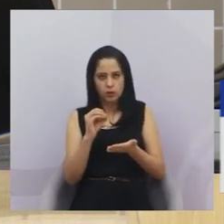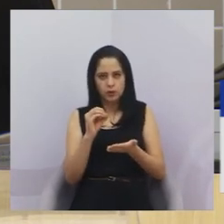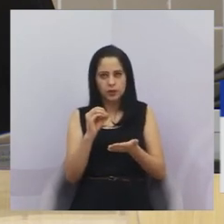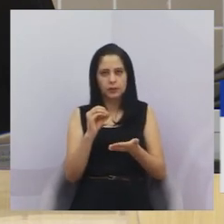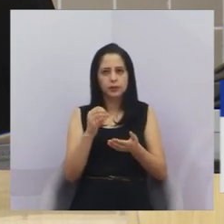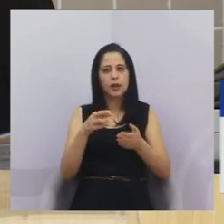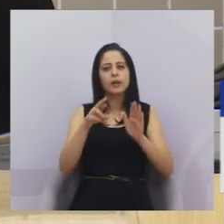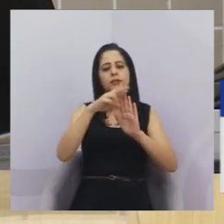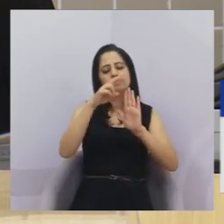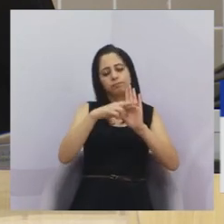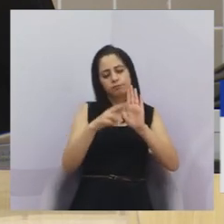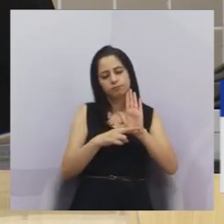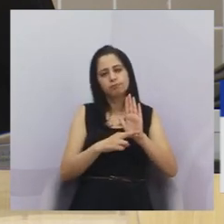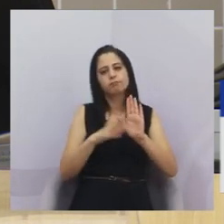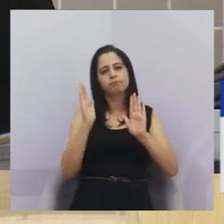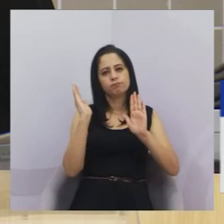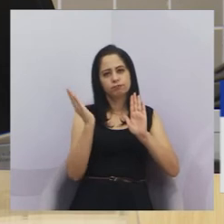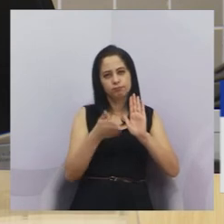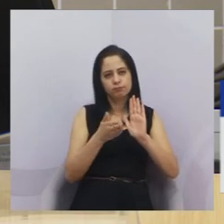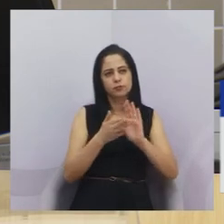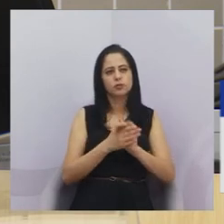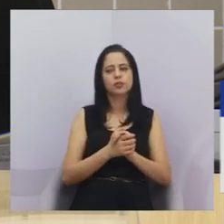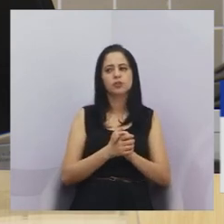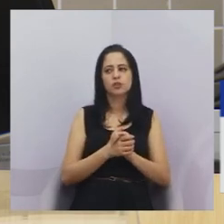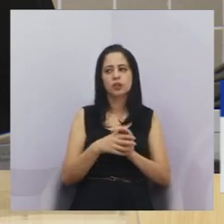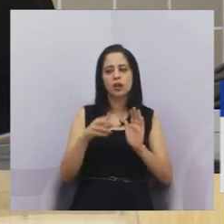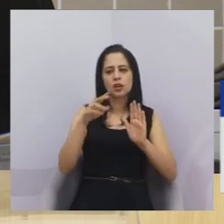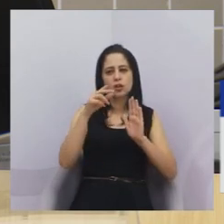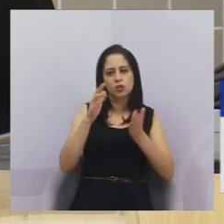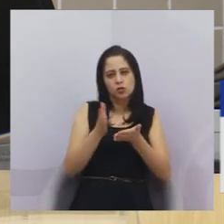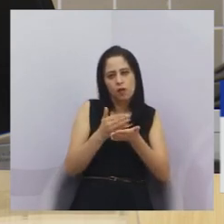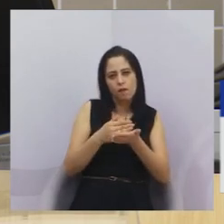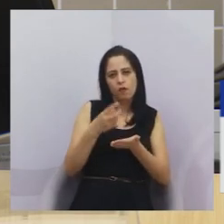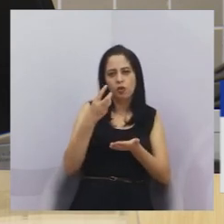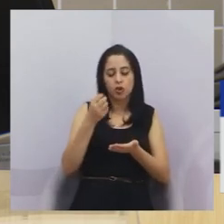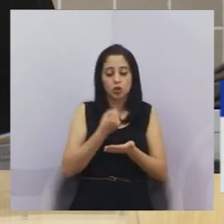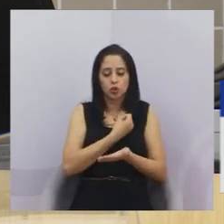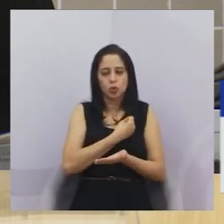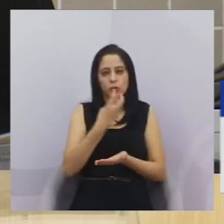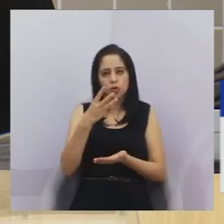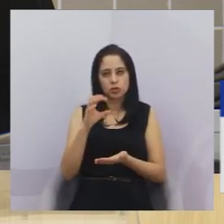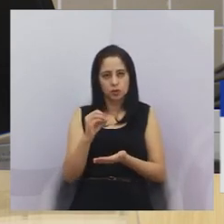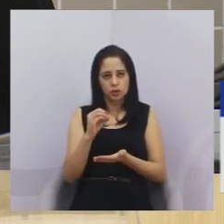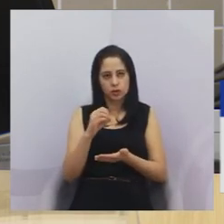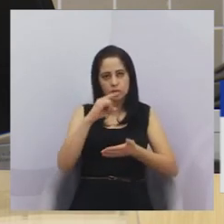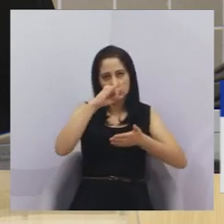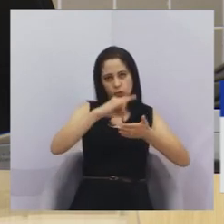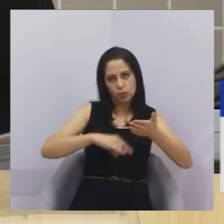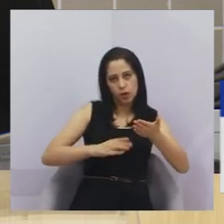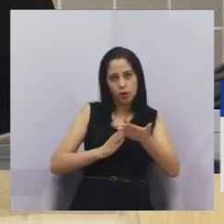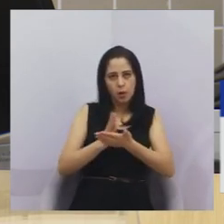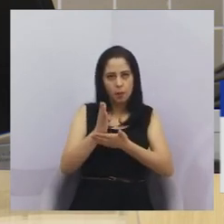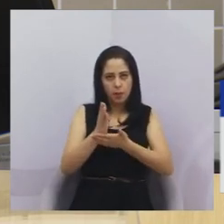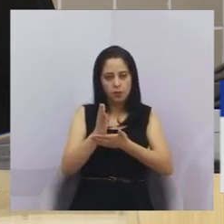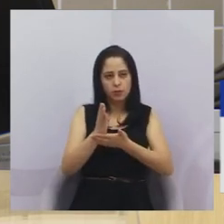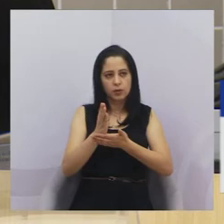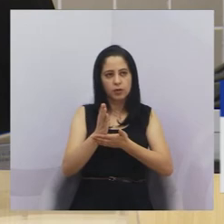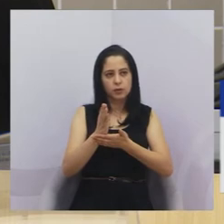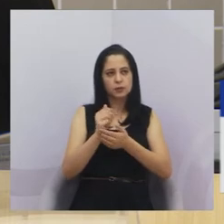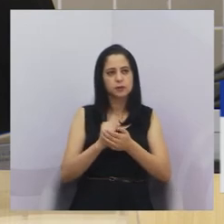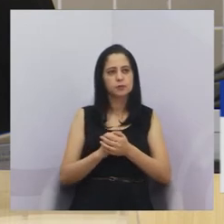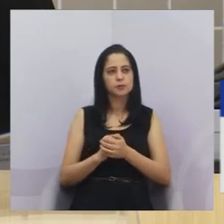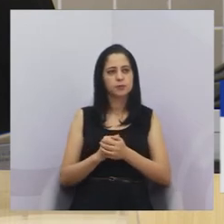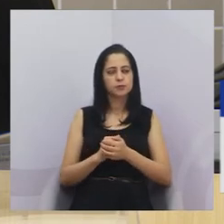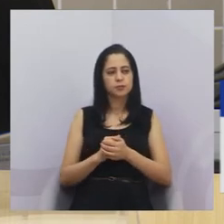do relatório de impacto financeiro às folhas 30 dos autos. Certa aprovação dos novos pares,